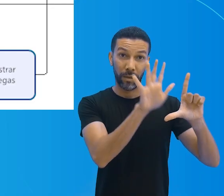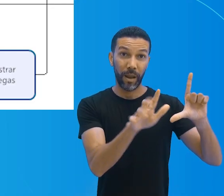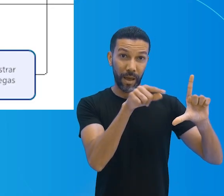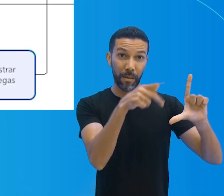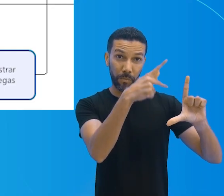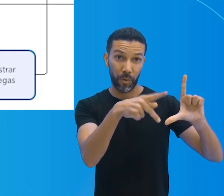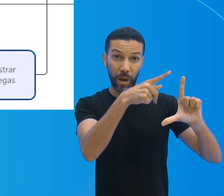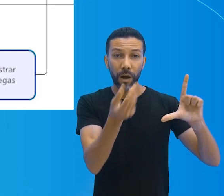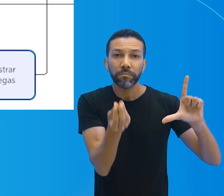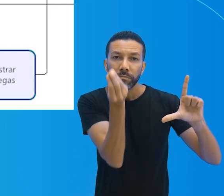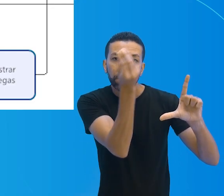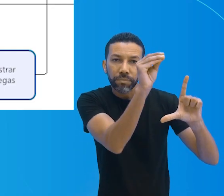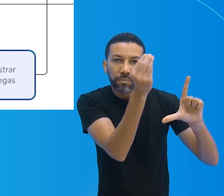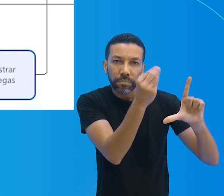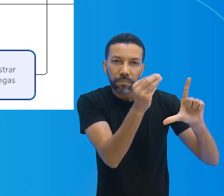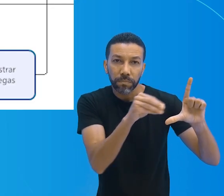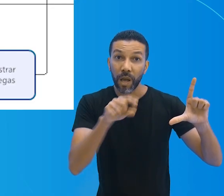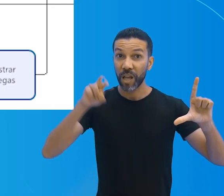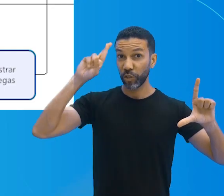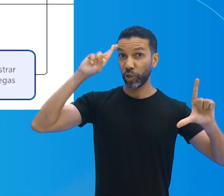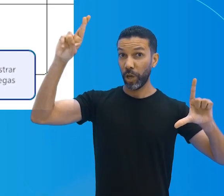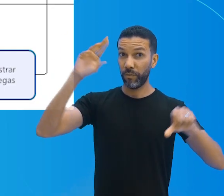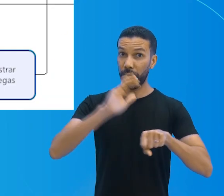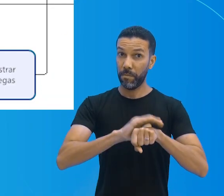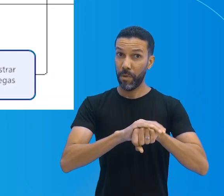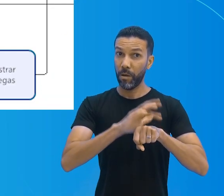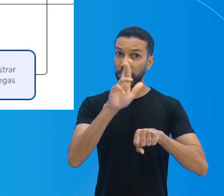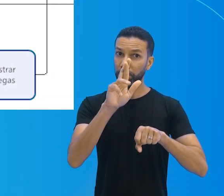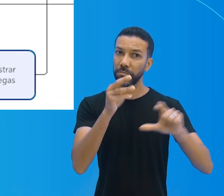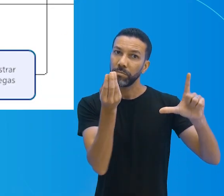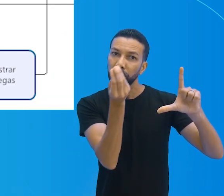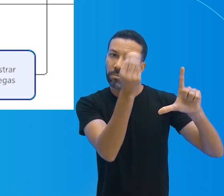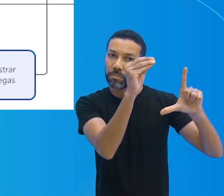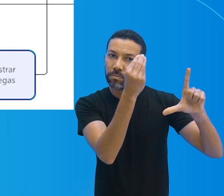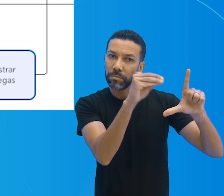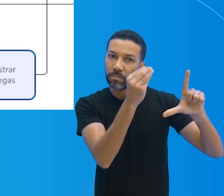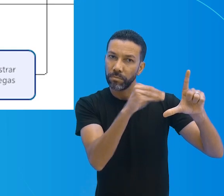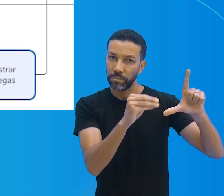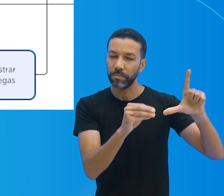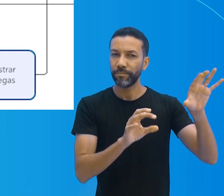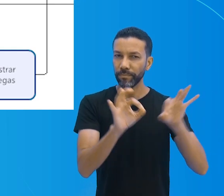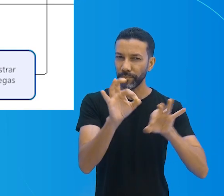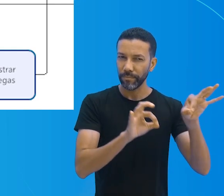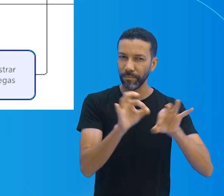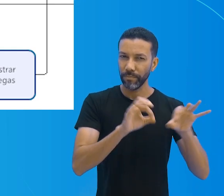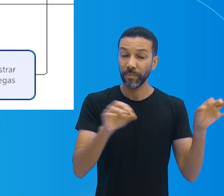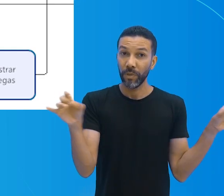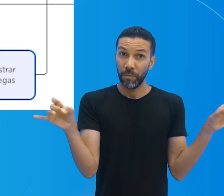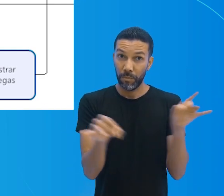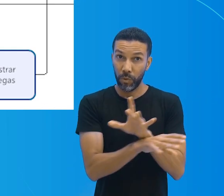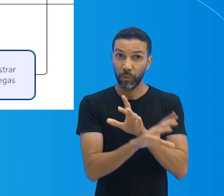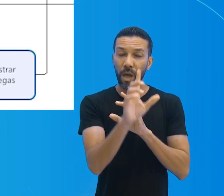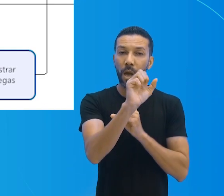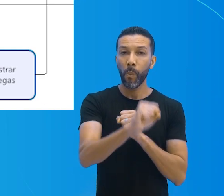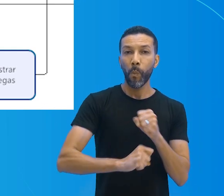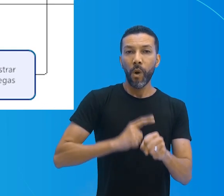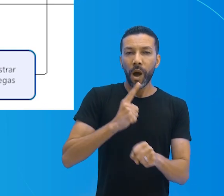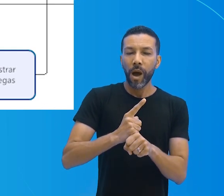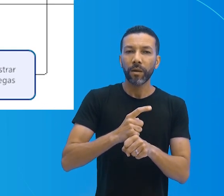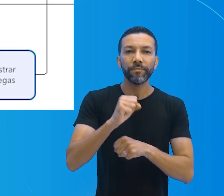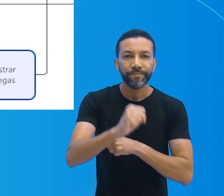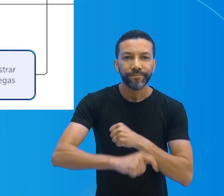Então, esse é um trabalho da chefia. A chefia deve preparar o sistema com essas informações uma vez por ano,